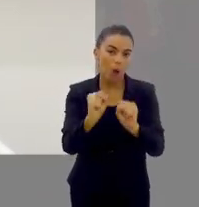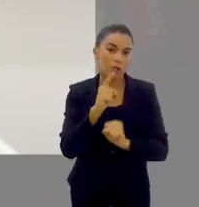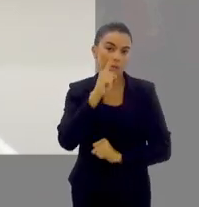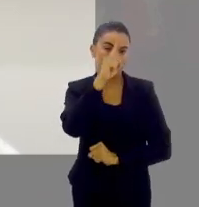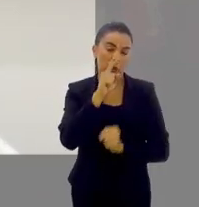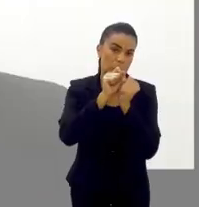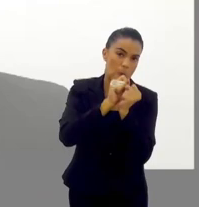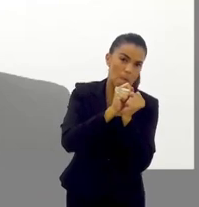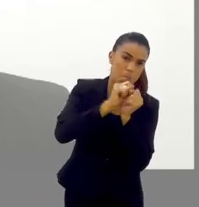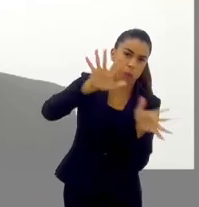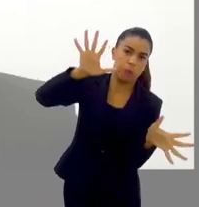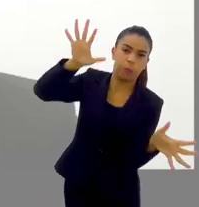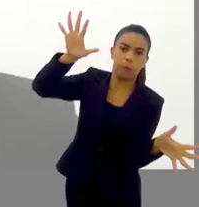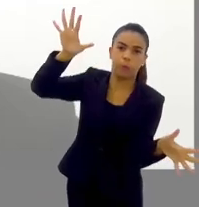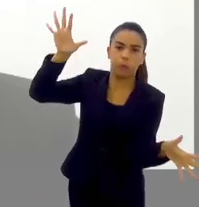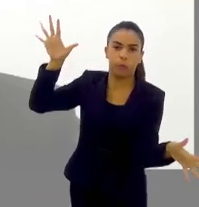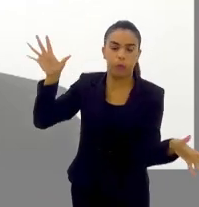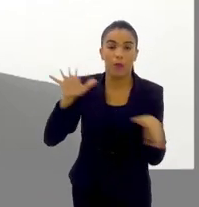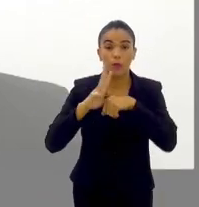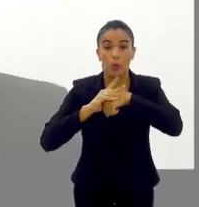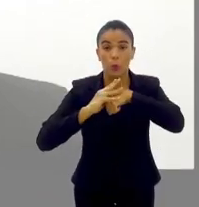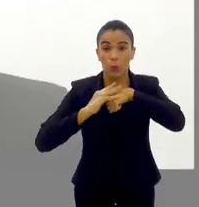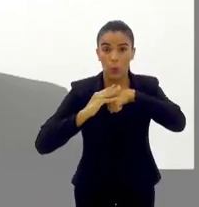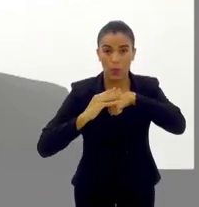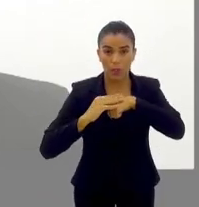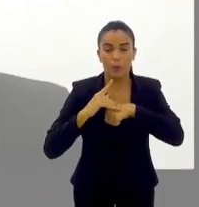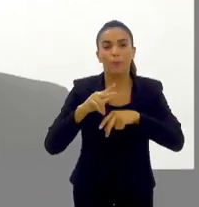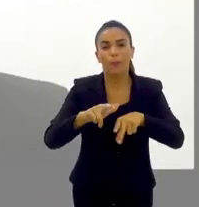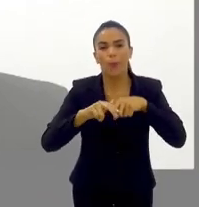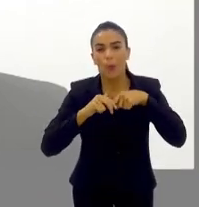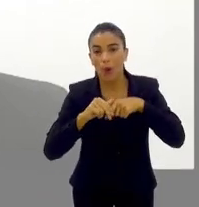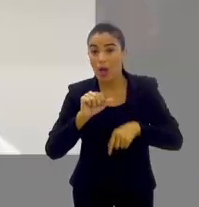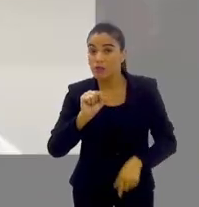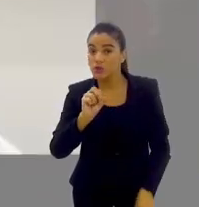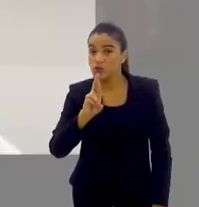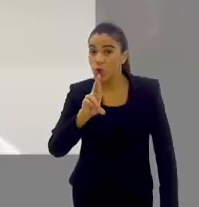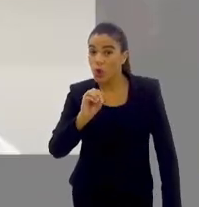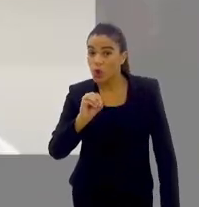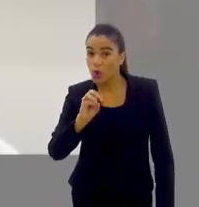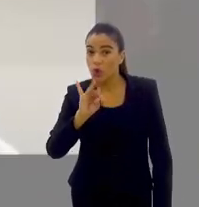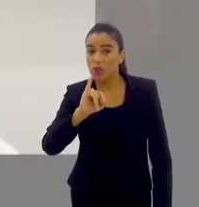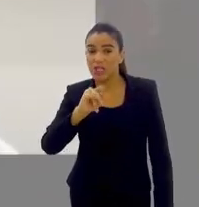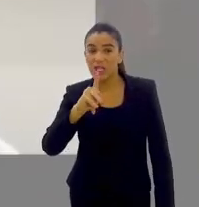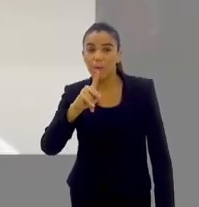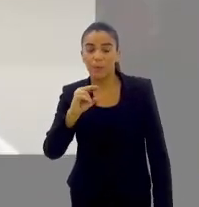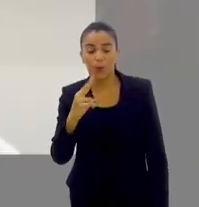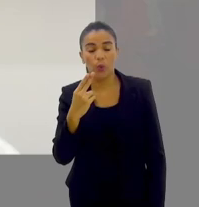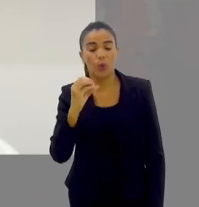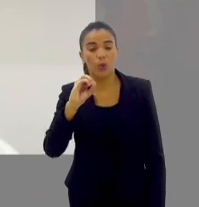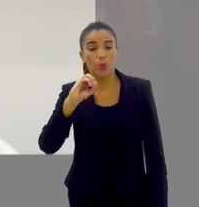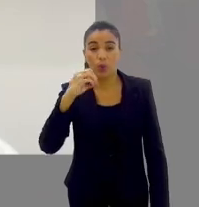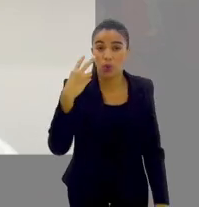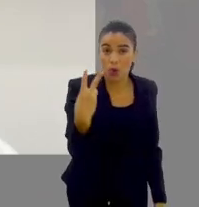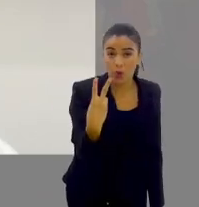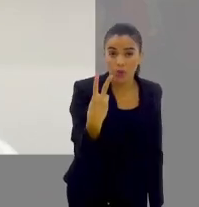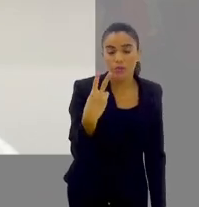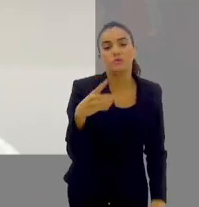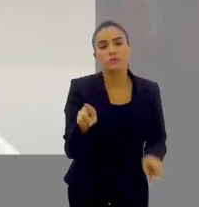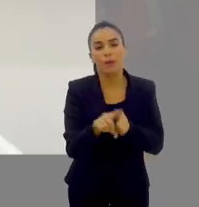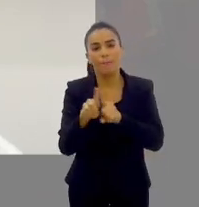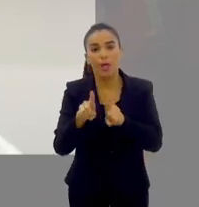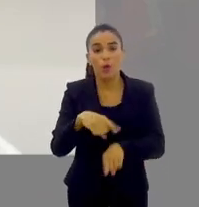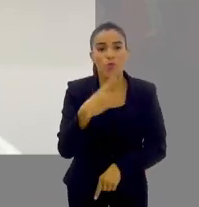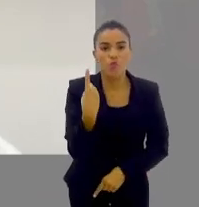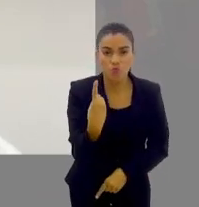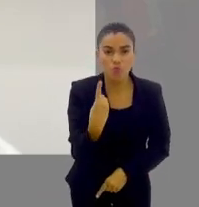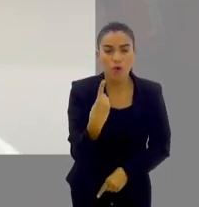principalmente por conta do aparecimento, né, do sorotipo 2, do sorotipo 1, que é o que está acontecendo